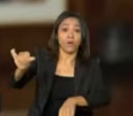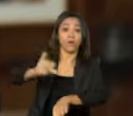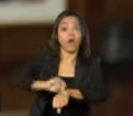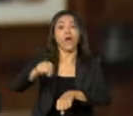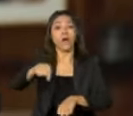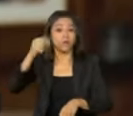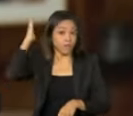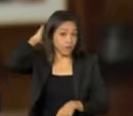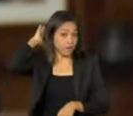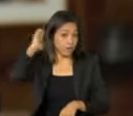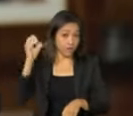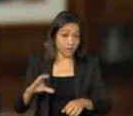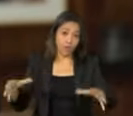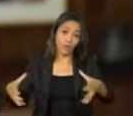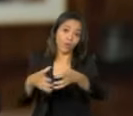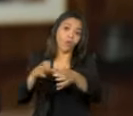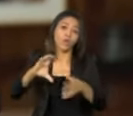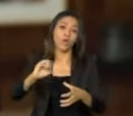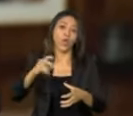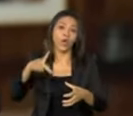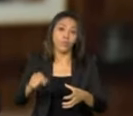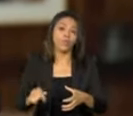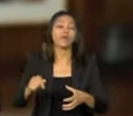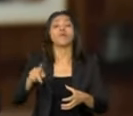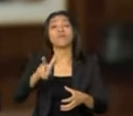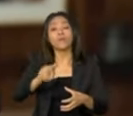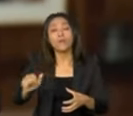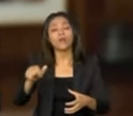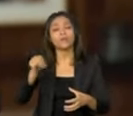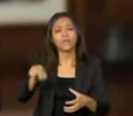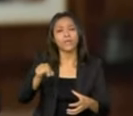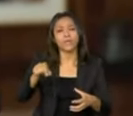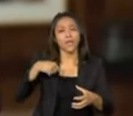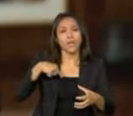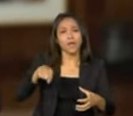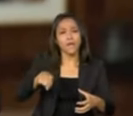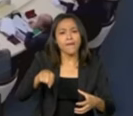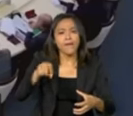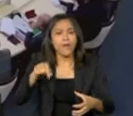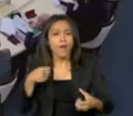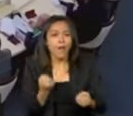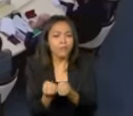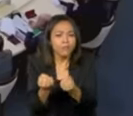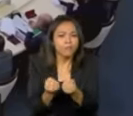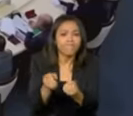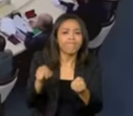que é possível conciliar maior ambição em nossas contribuições nacionalmente